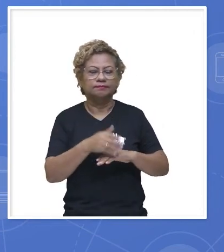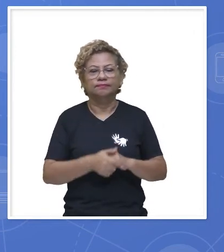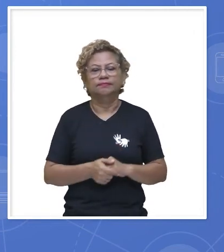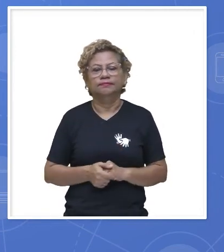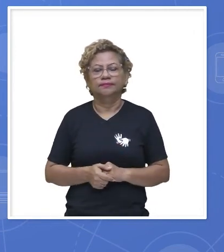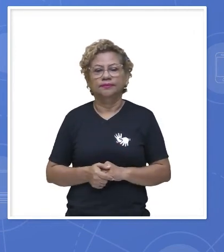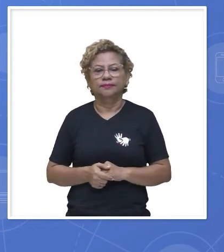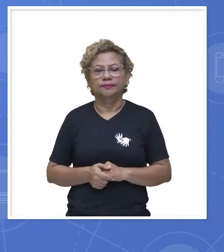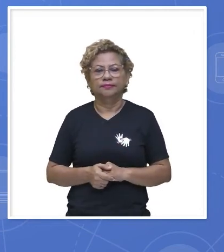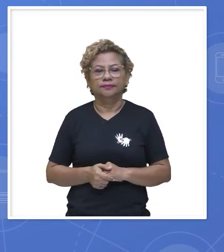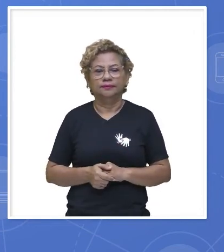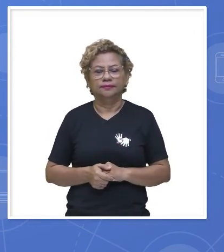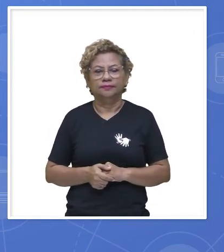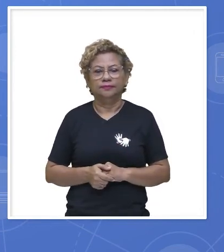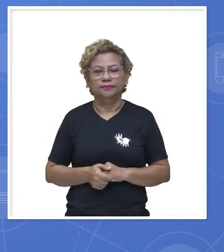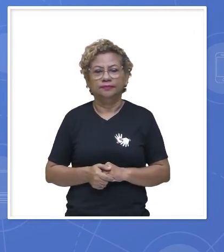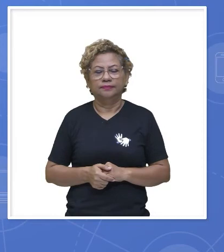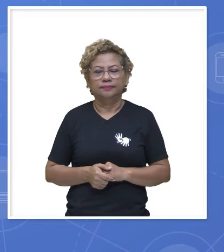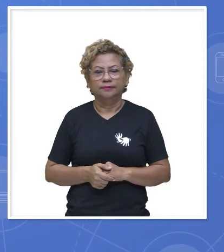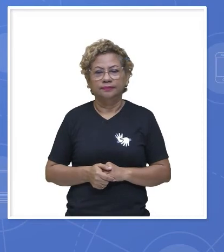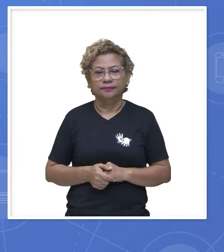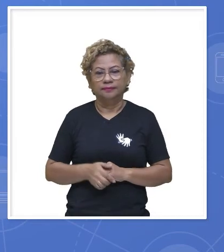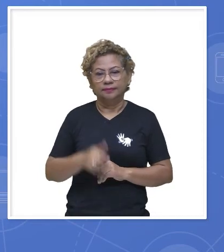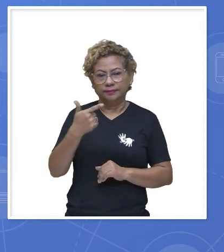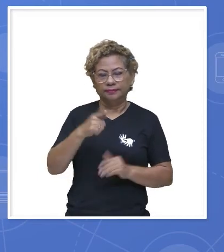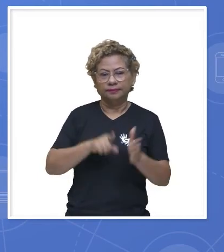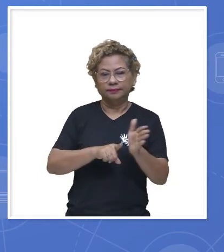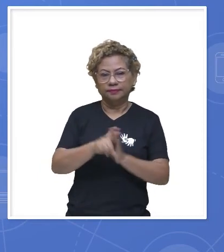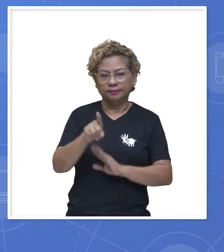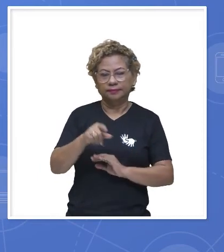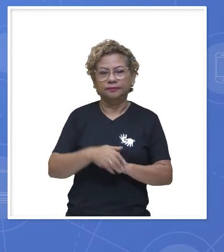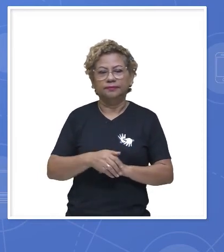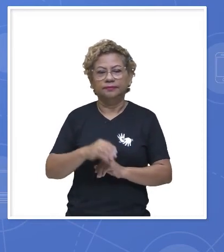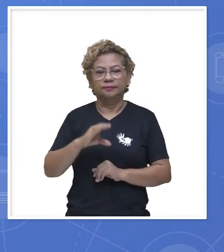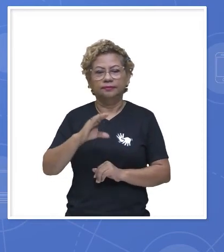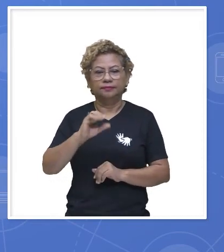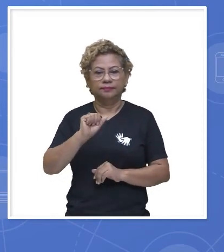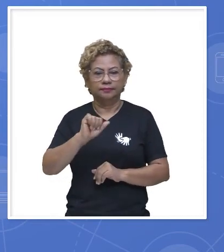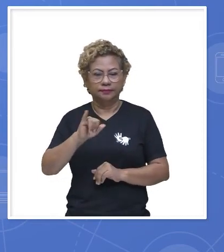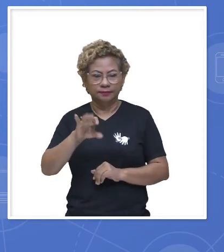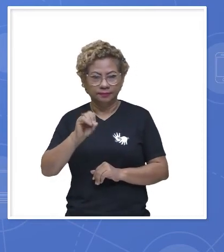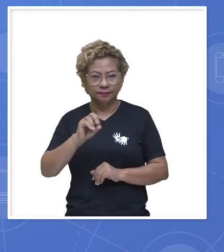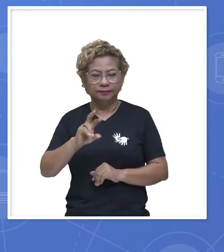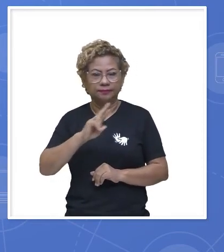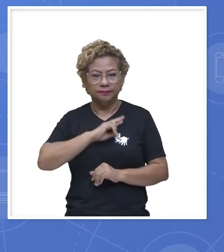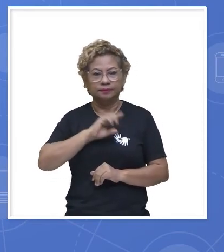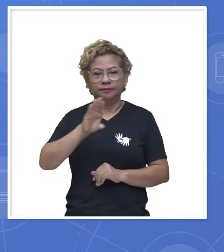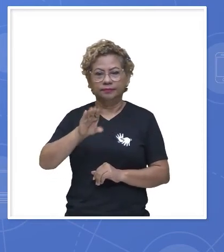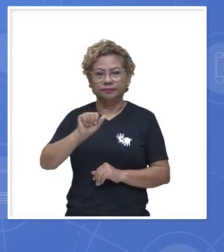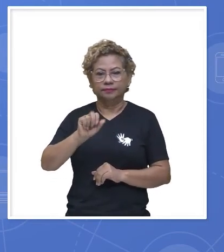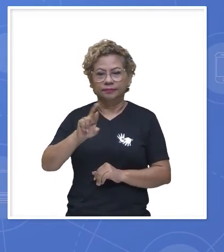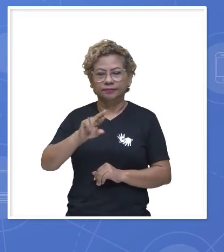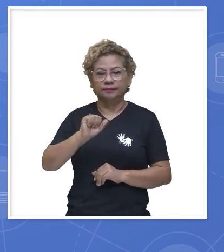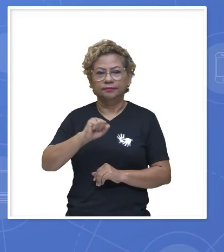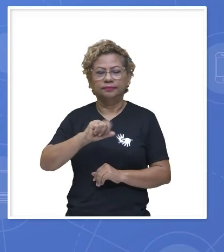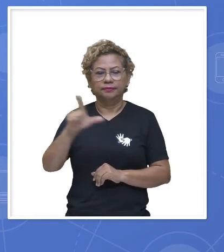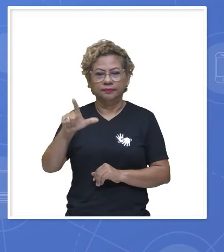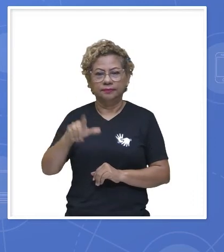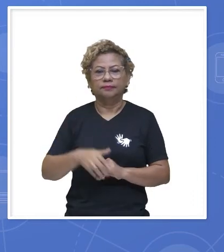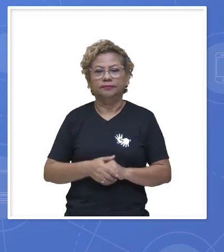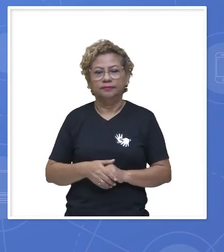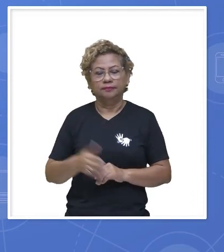né, tá, os números de forma crescente ou decrescente. Ordenou, aí você vê quem está bem no meio, verifica o termo central. Nesse caso aqui,